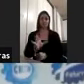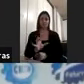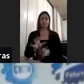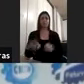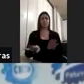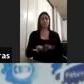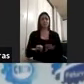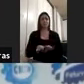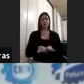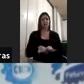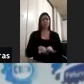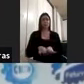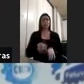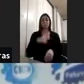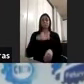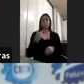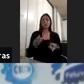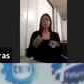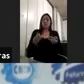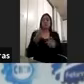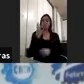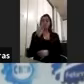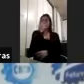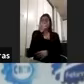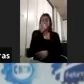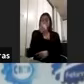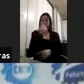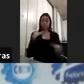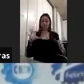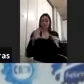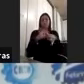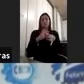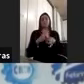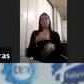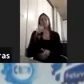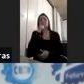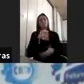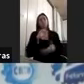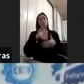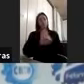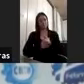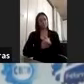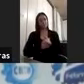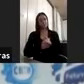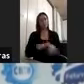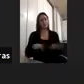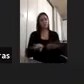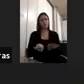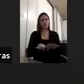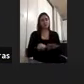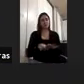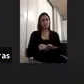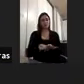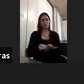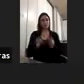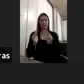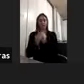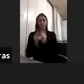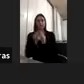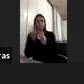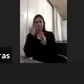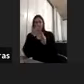esposas, porque eu falo que vocês são a arma secreta que a Renault não sabia, né? Tudo é uma surpresa para